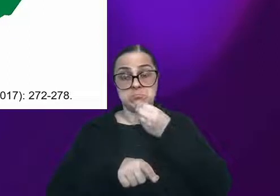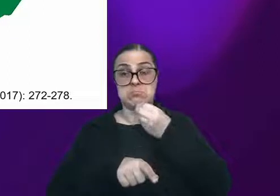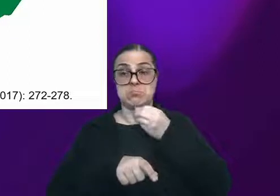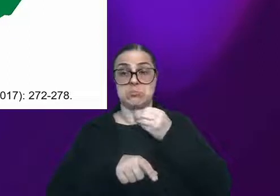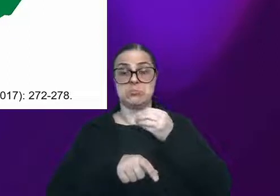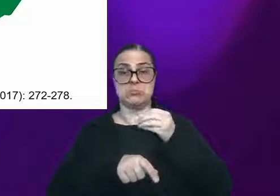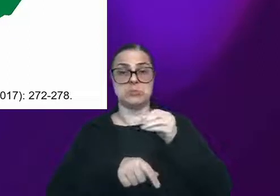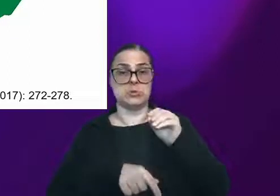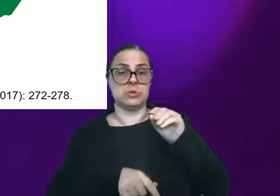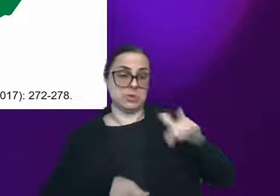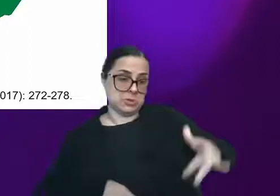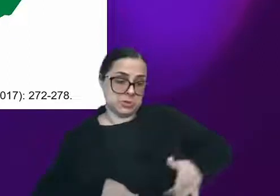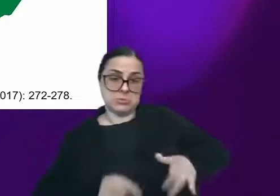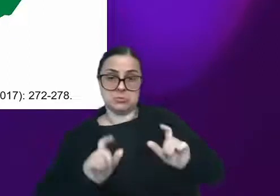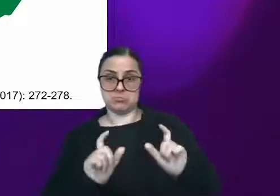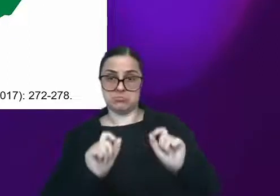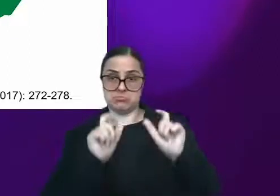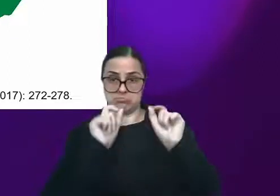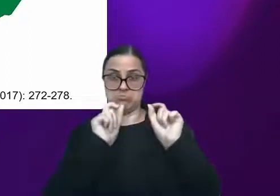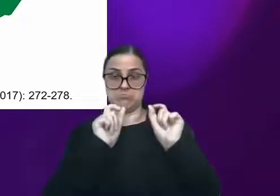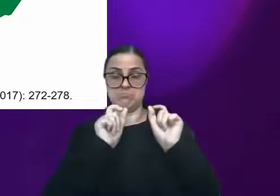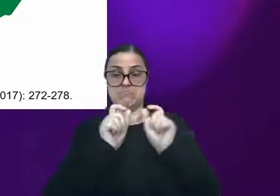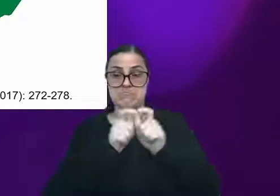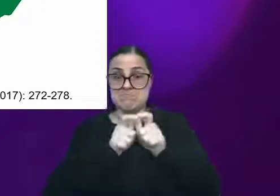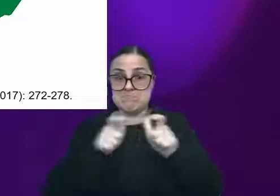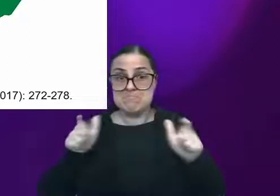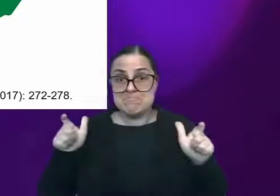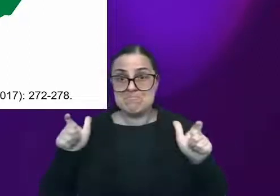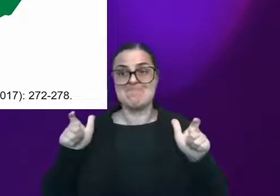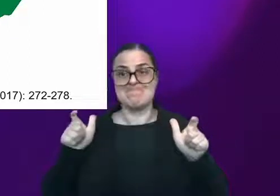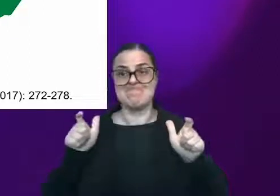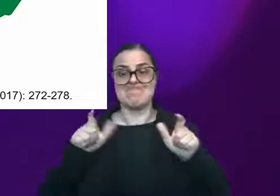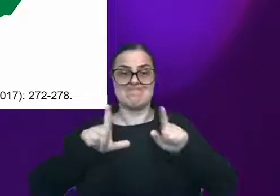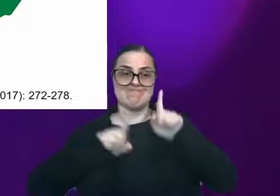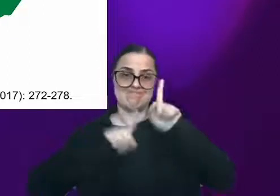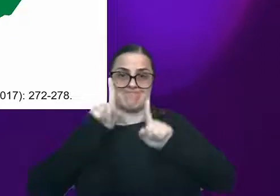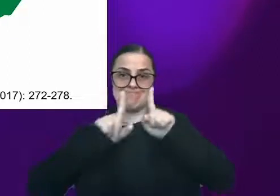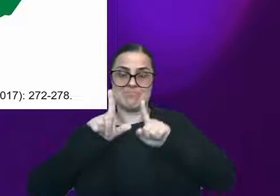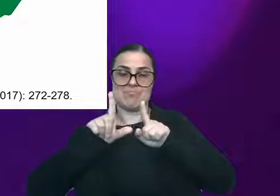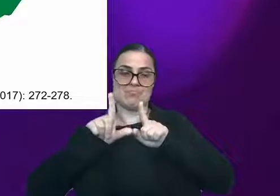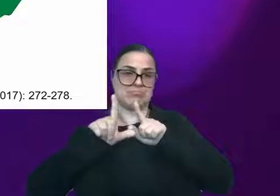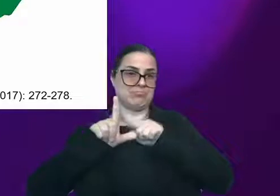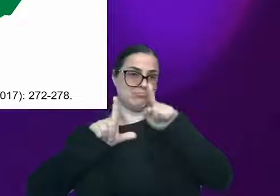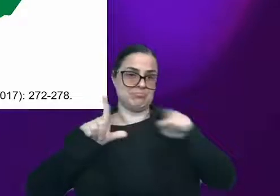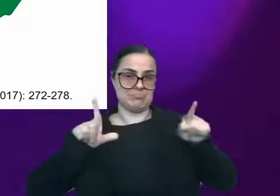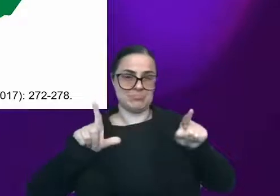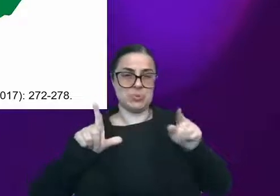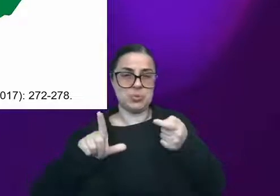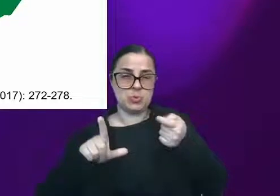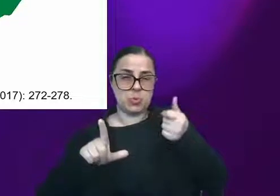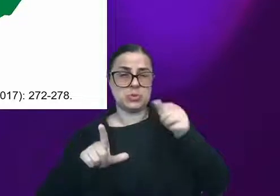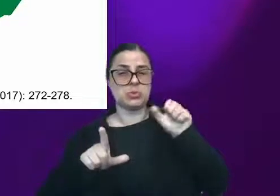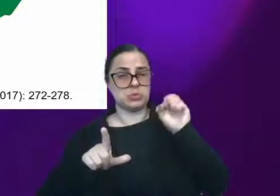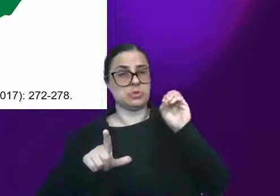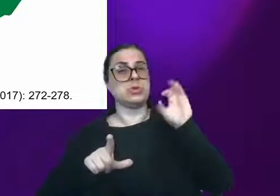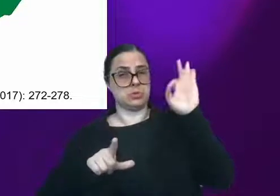hepatocarcinoma, e a grande maioria, estatisticamente, acaba sendo no sexo masculino, quase 80%.